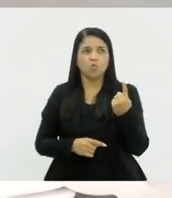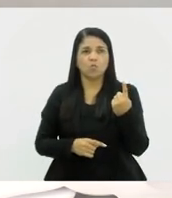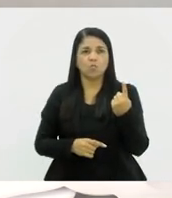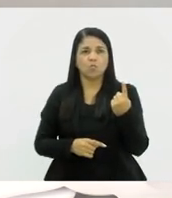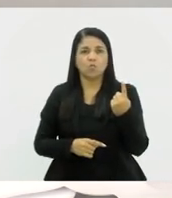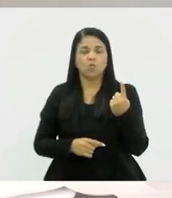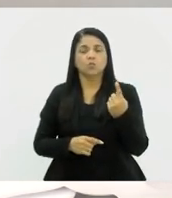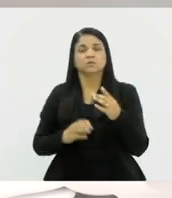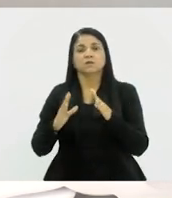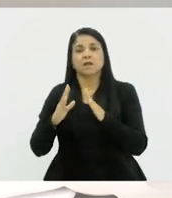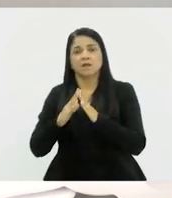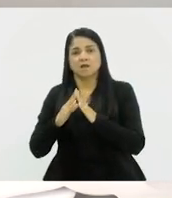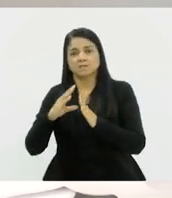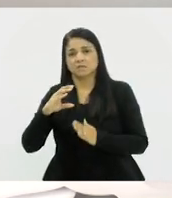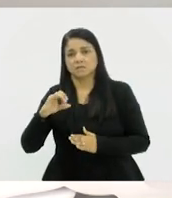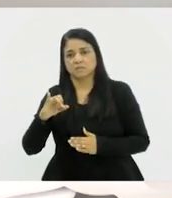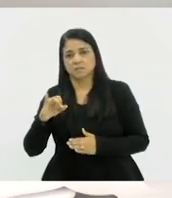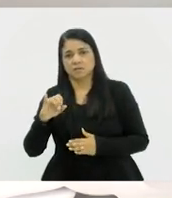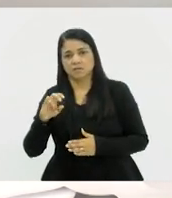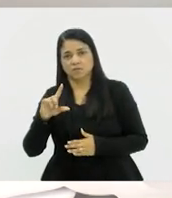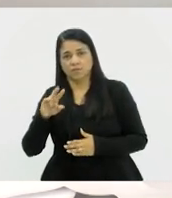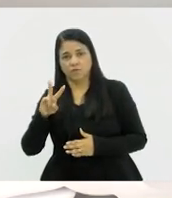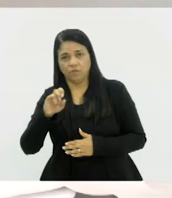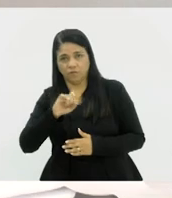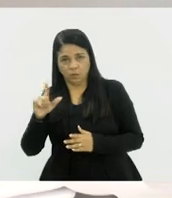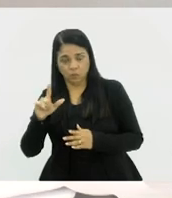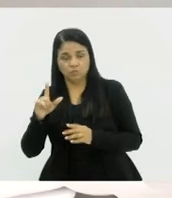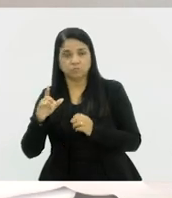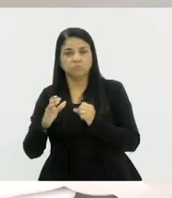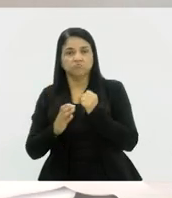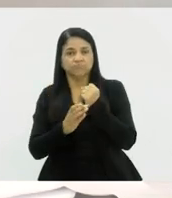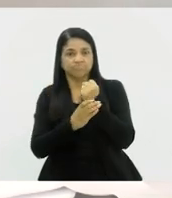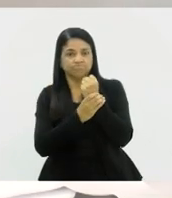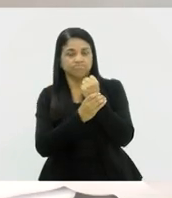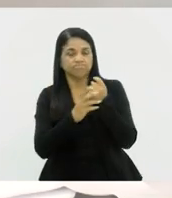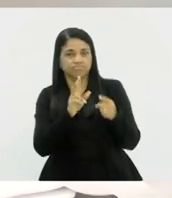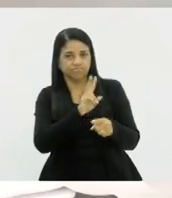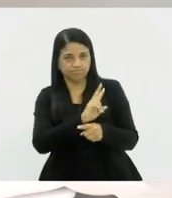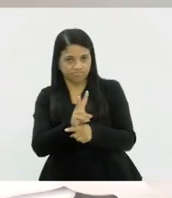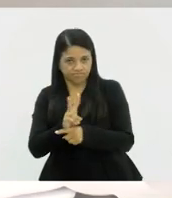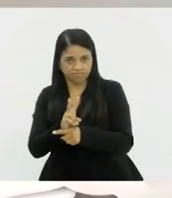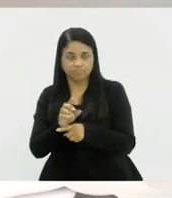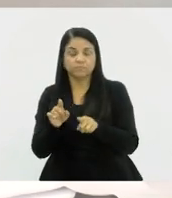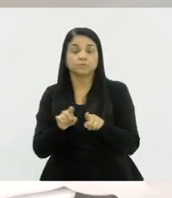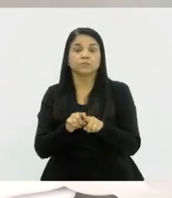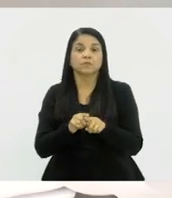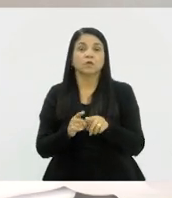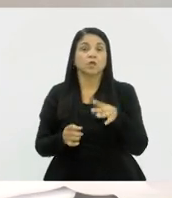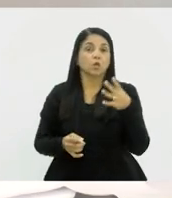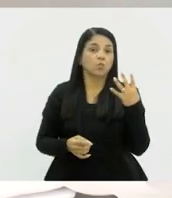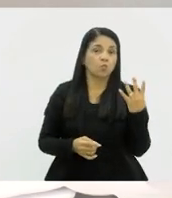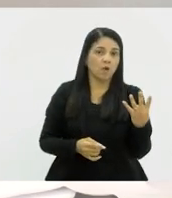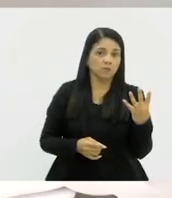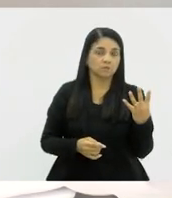casa civil porque ele tava no no segurança presente e na na discussão nós Até defendemos que a câmara